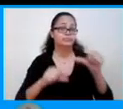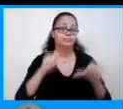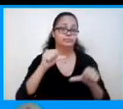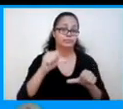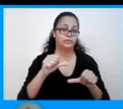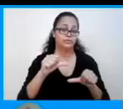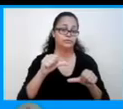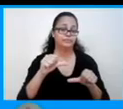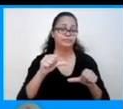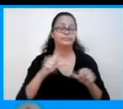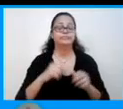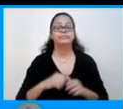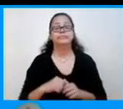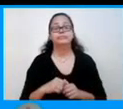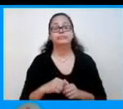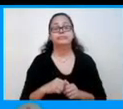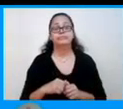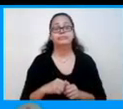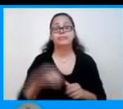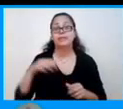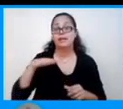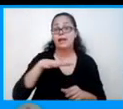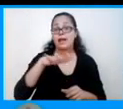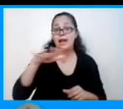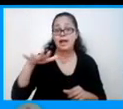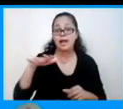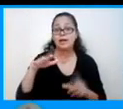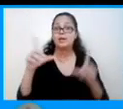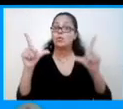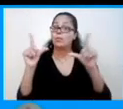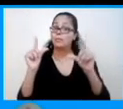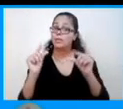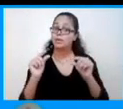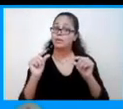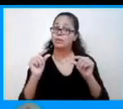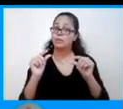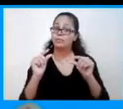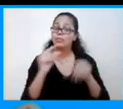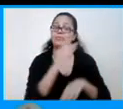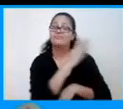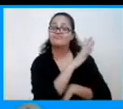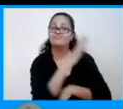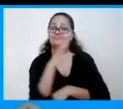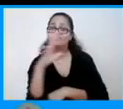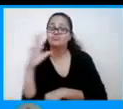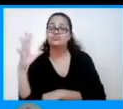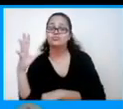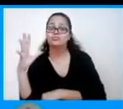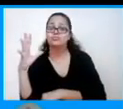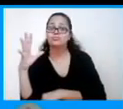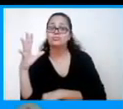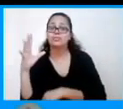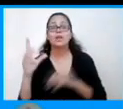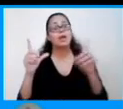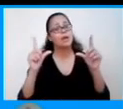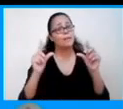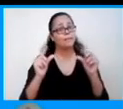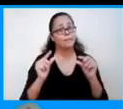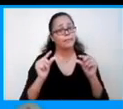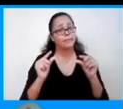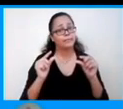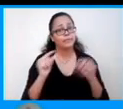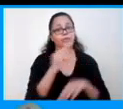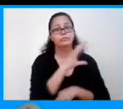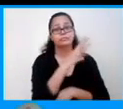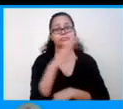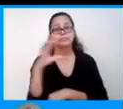atmosférica sobre a cidade. A área com menor cobertura vegetal, que a gente acabou de dizer, as áreas com menor cobertura vegetal,